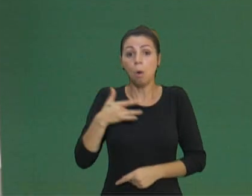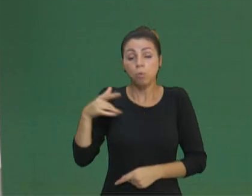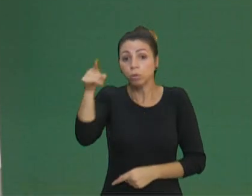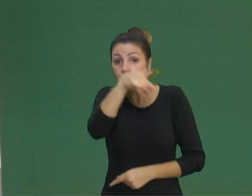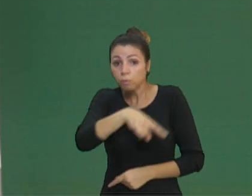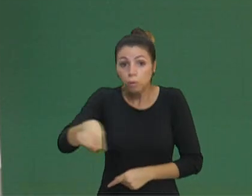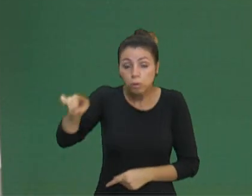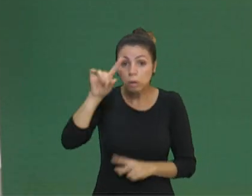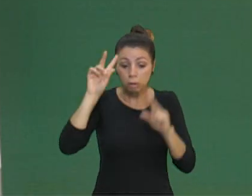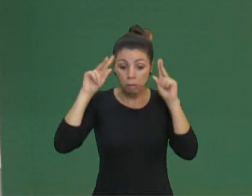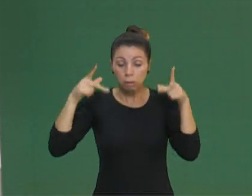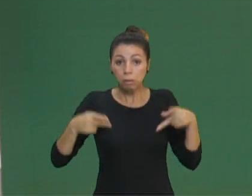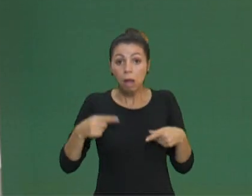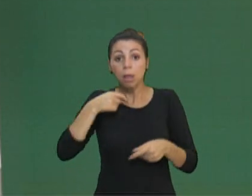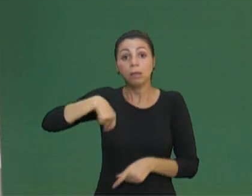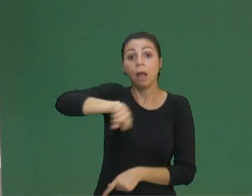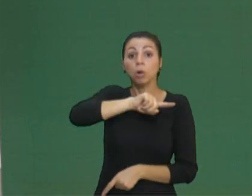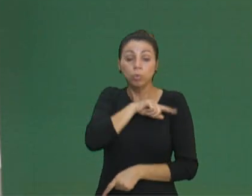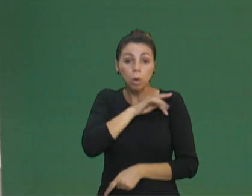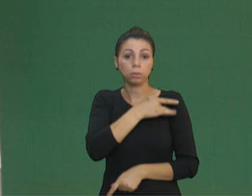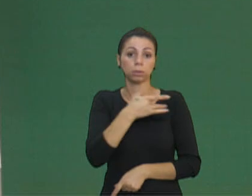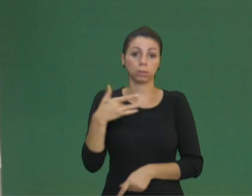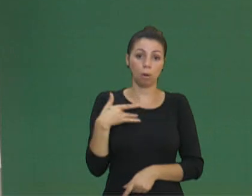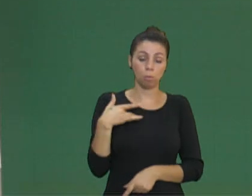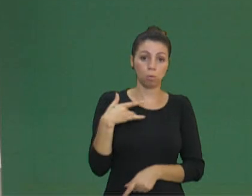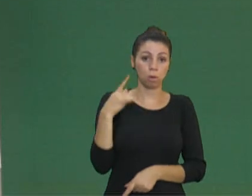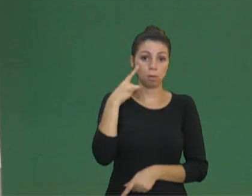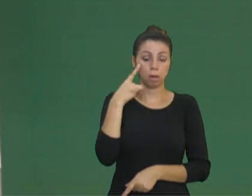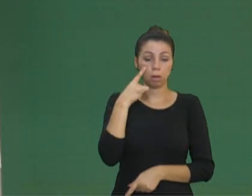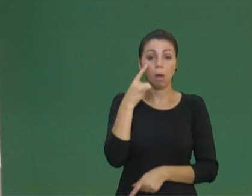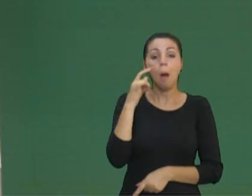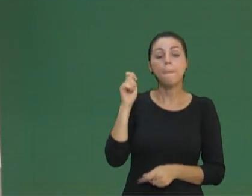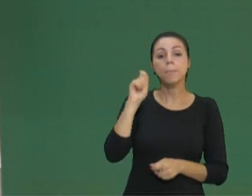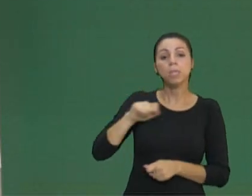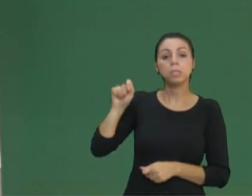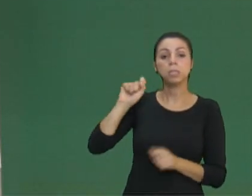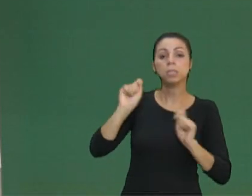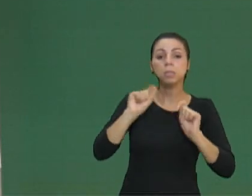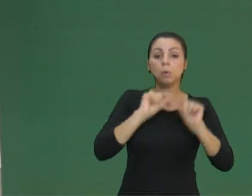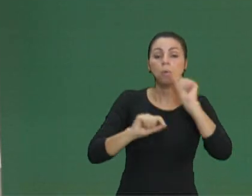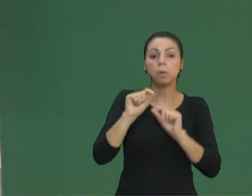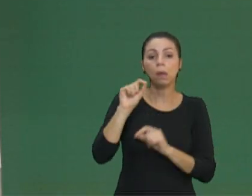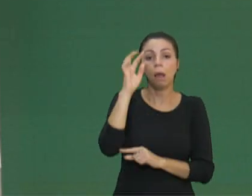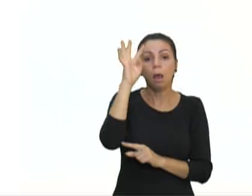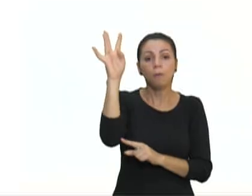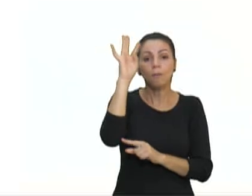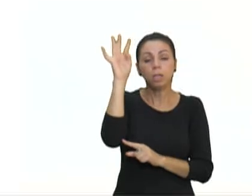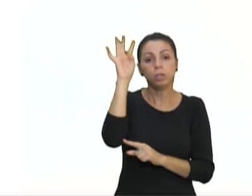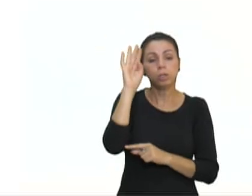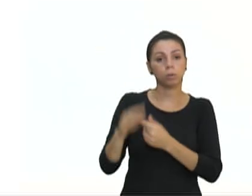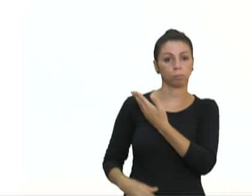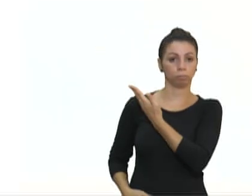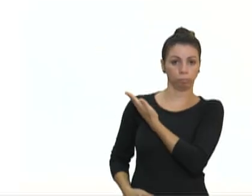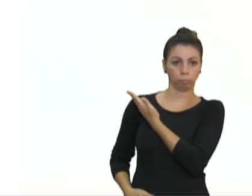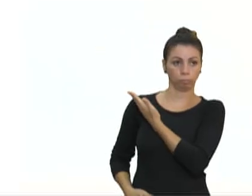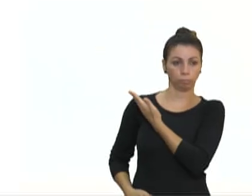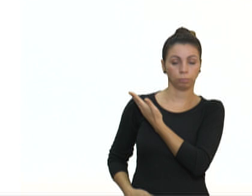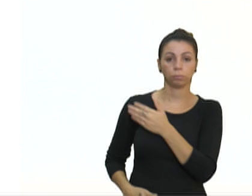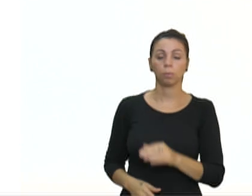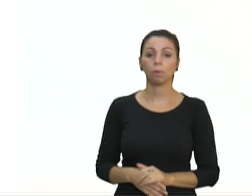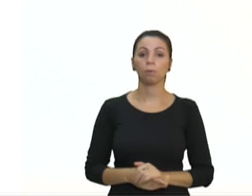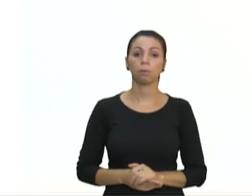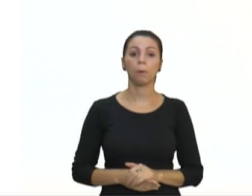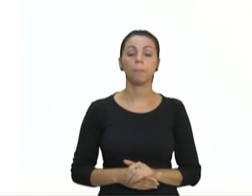só como um alerta para que a gente pense e reflita sobre isso, tá? E para fechar aqui, ó, essa